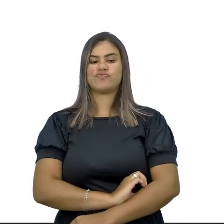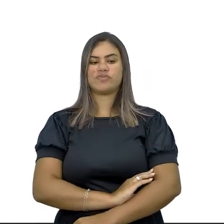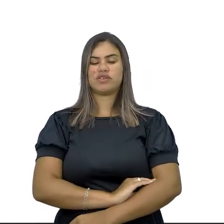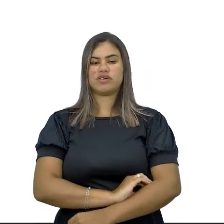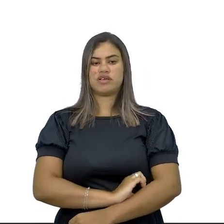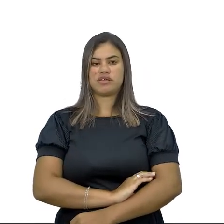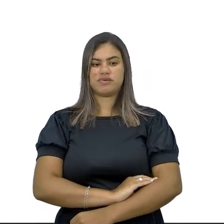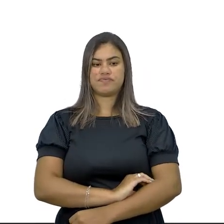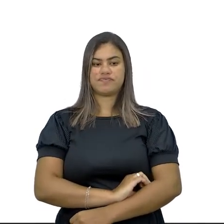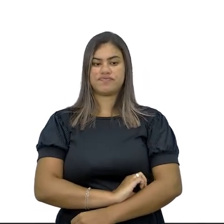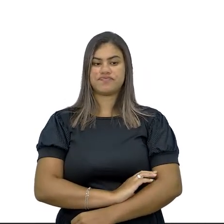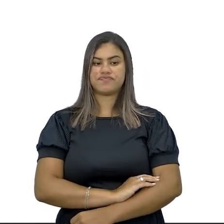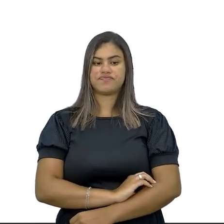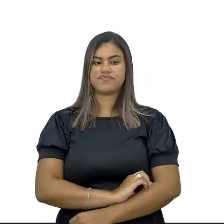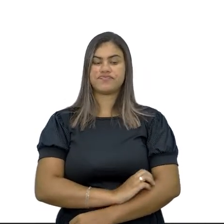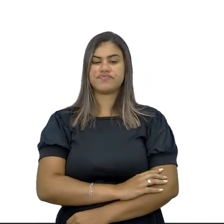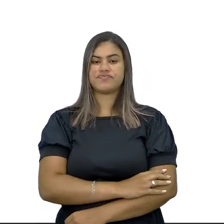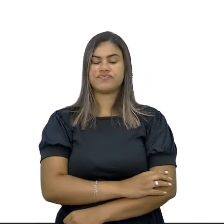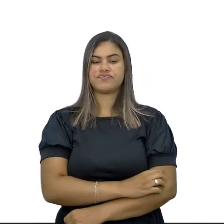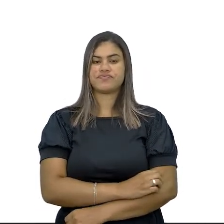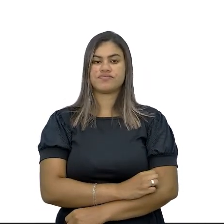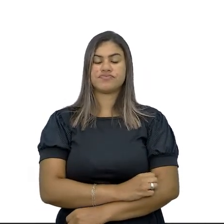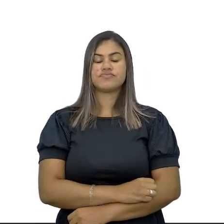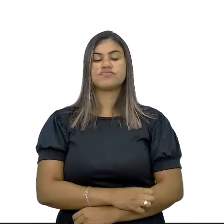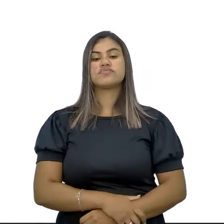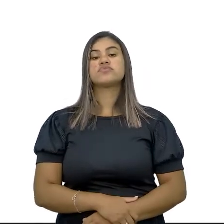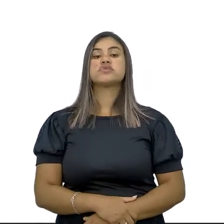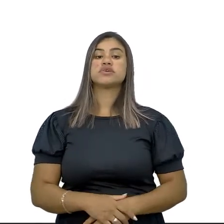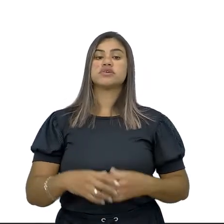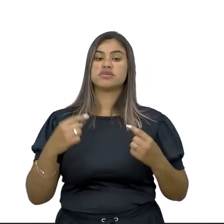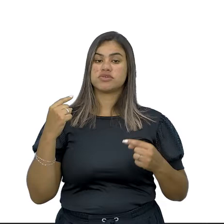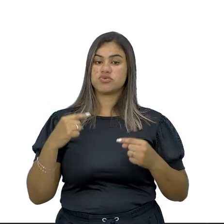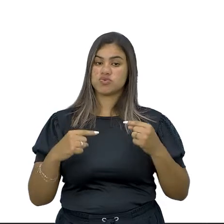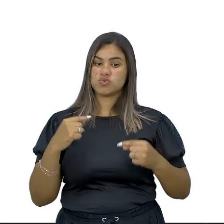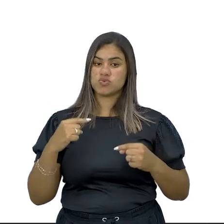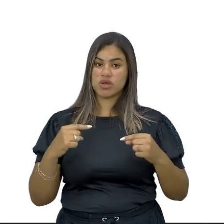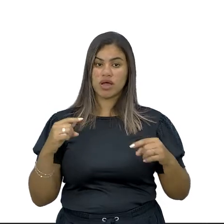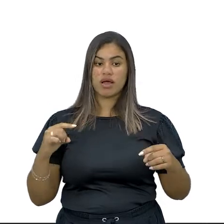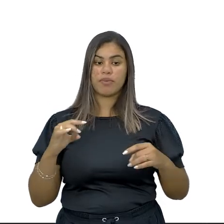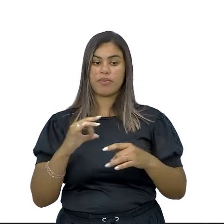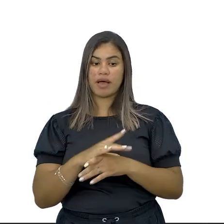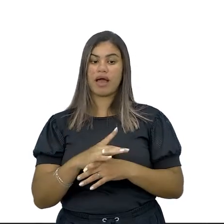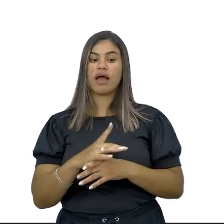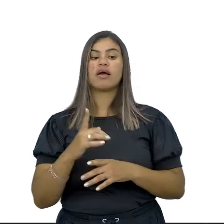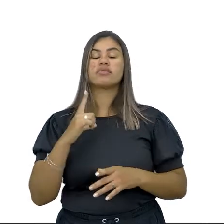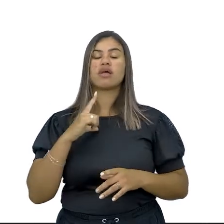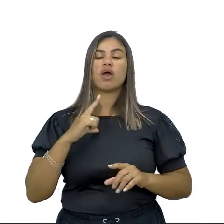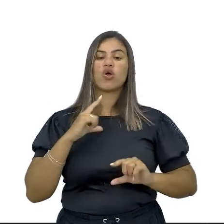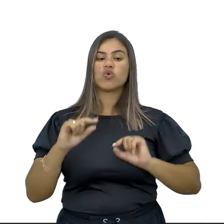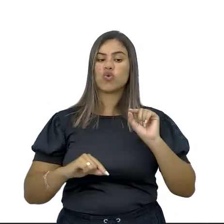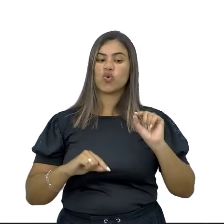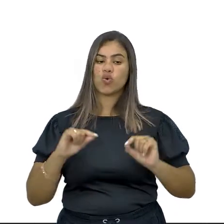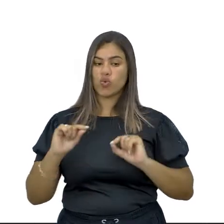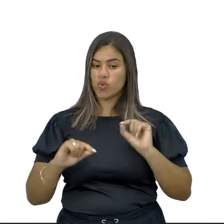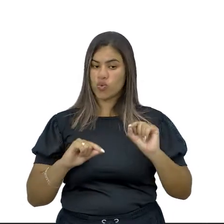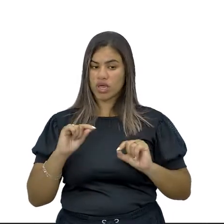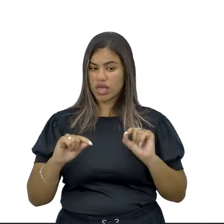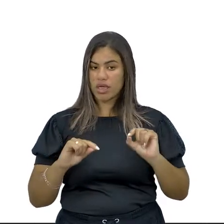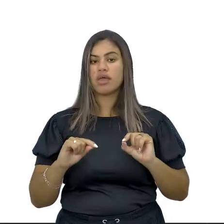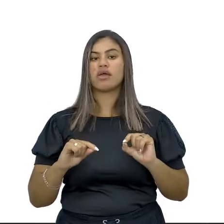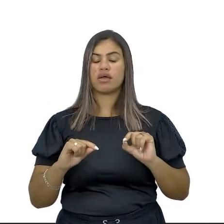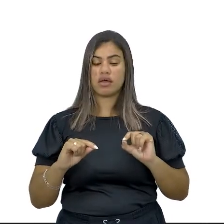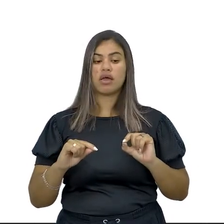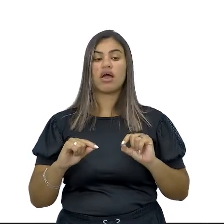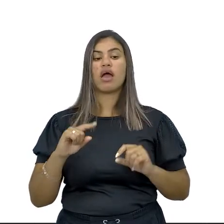Bom, por fim, né, para fechar as nossas discussões, vamos falar um pouco a respeito também das